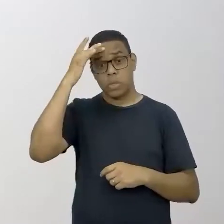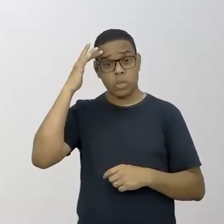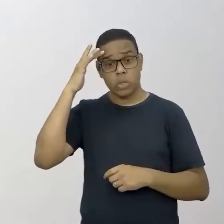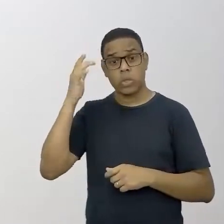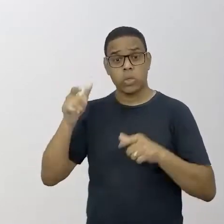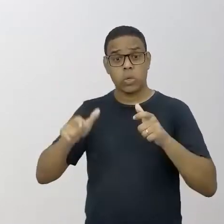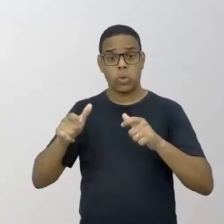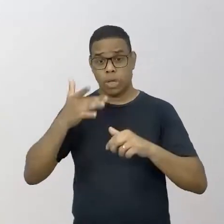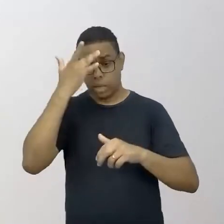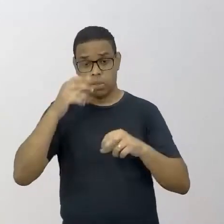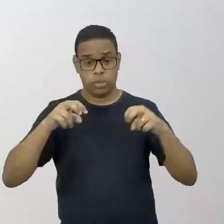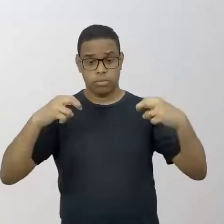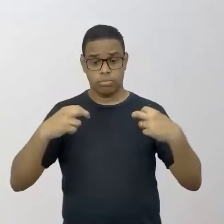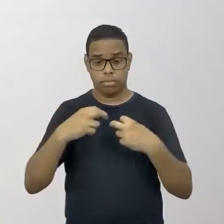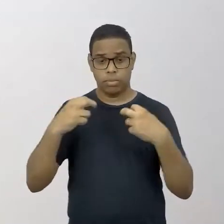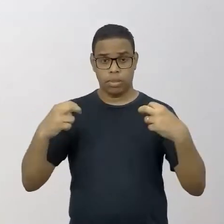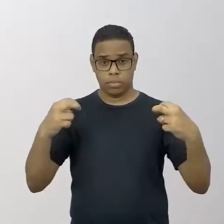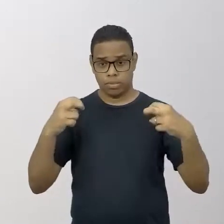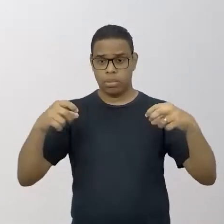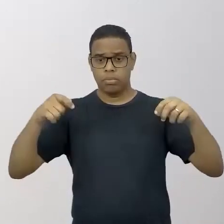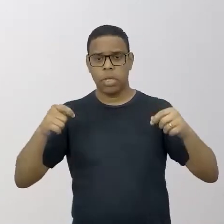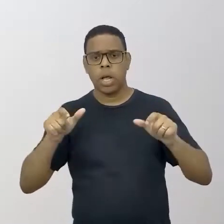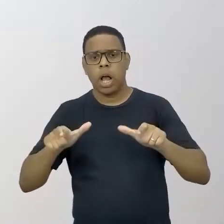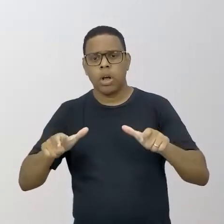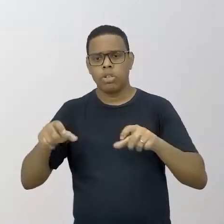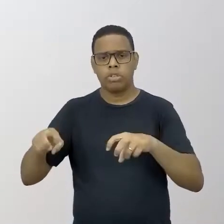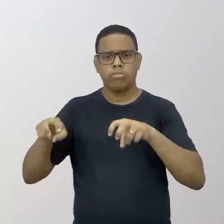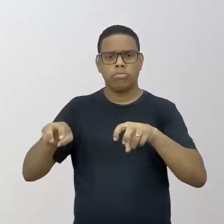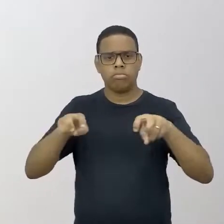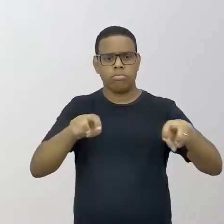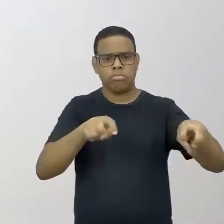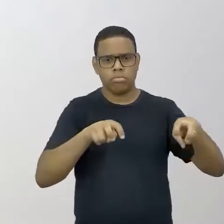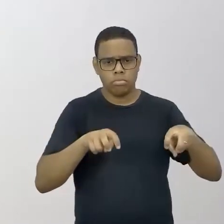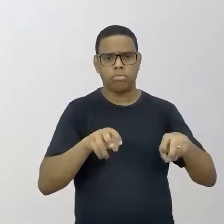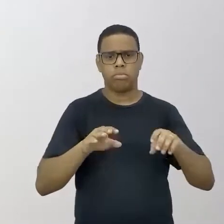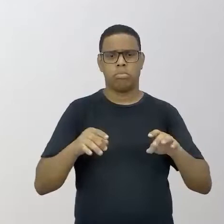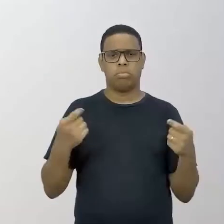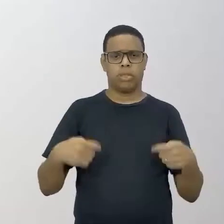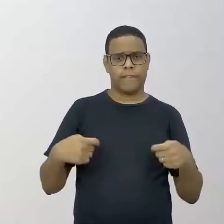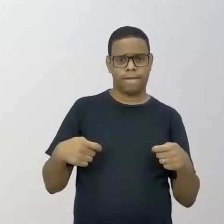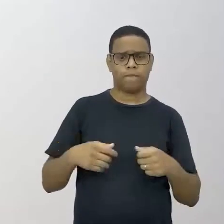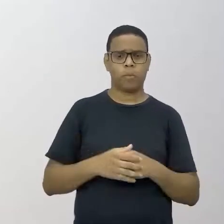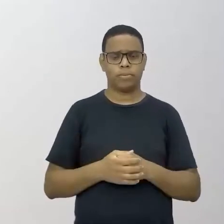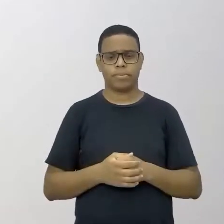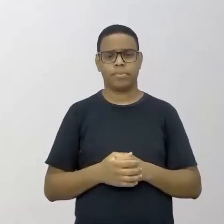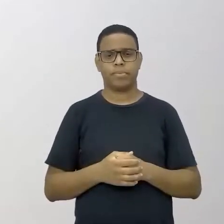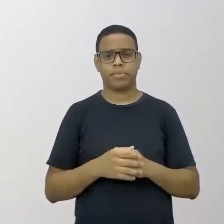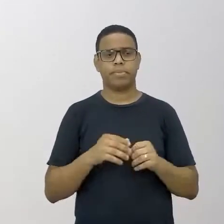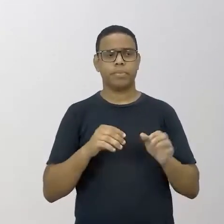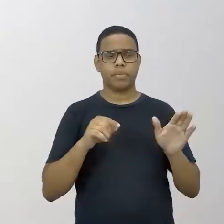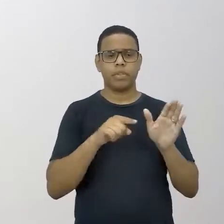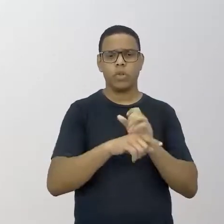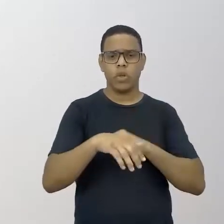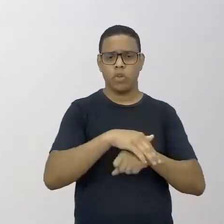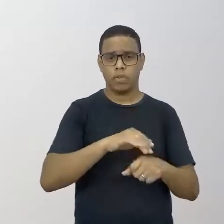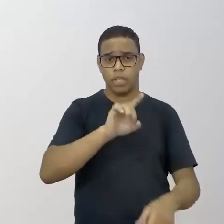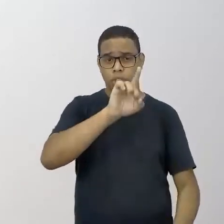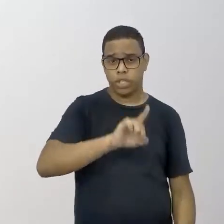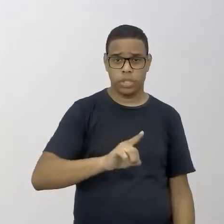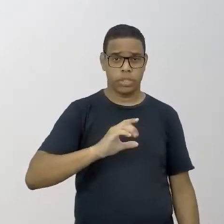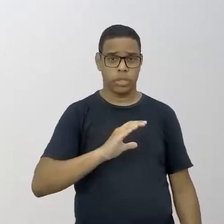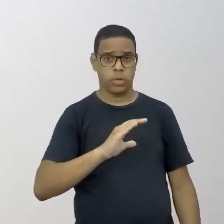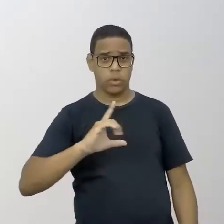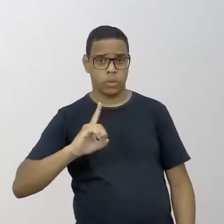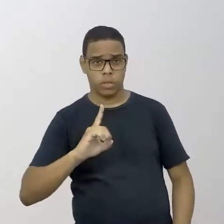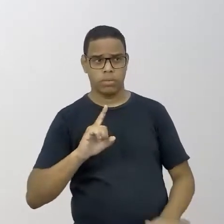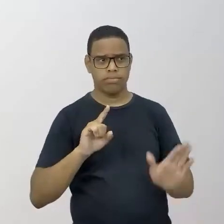lugar onde elas vão sentar são os adequados. Vai ser necessário consultar a direção, a